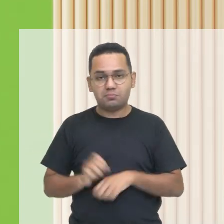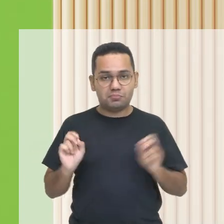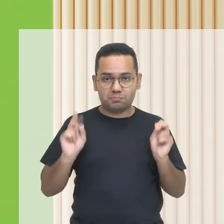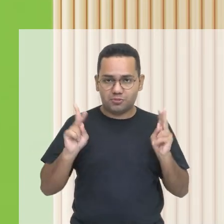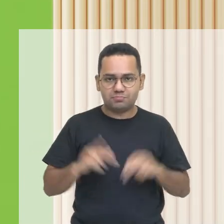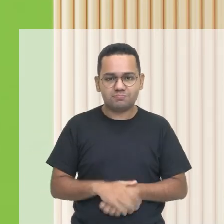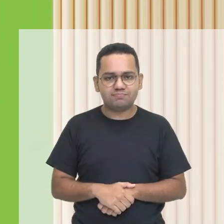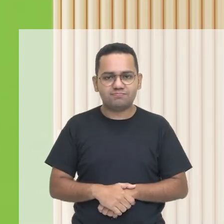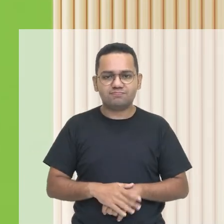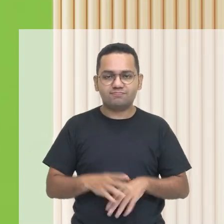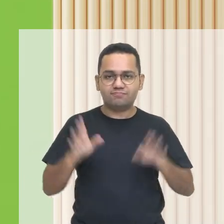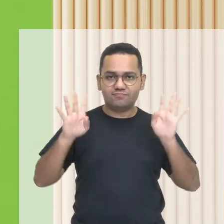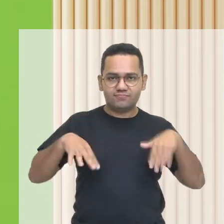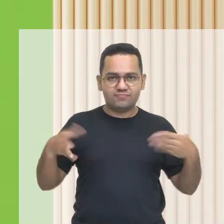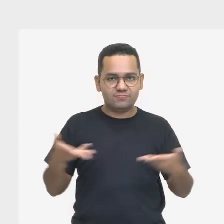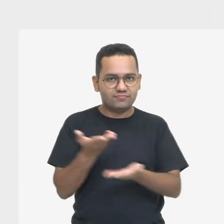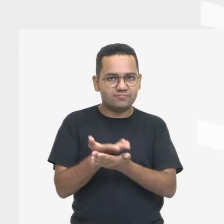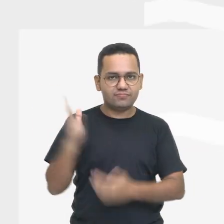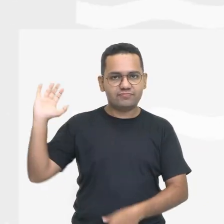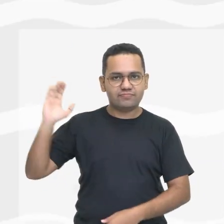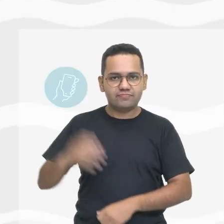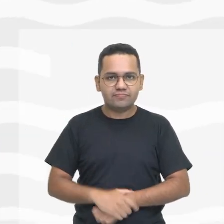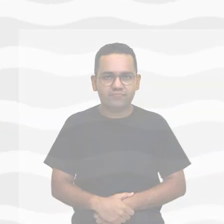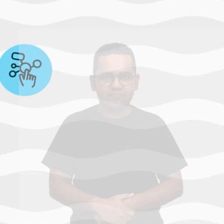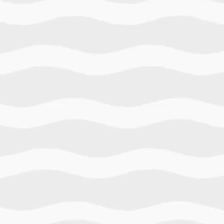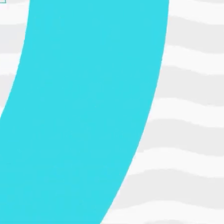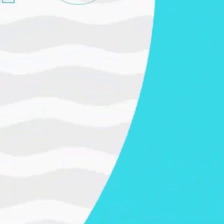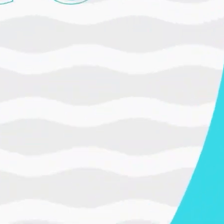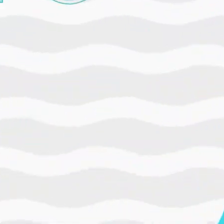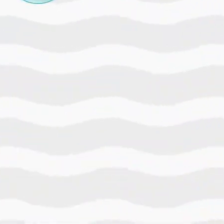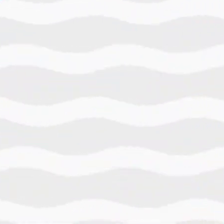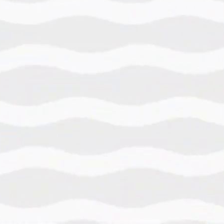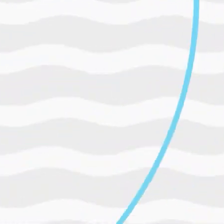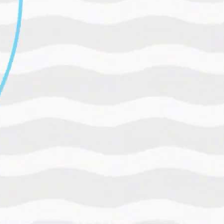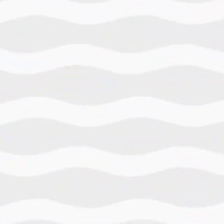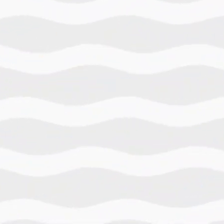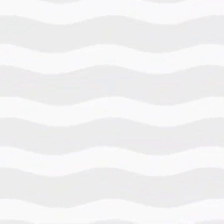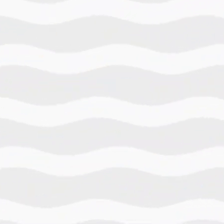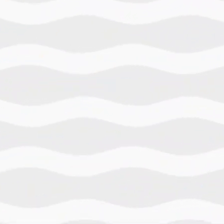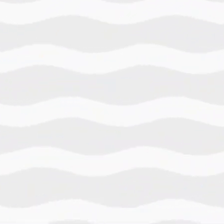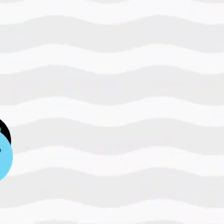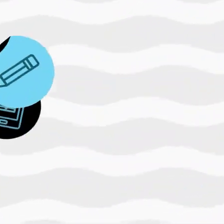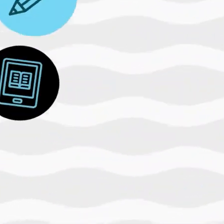Tá bom? Então, até a próxima!